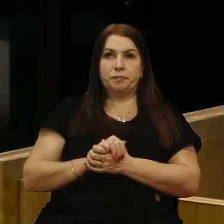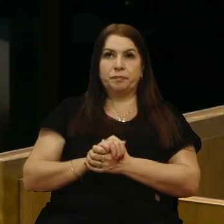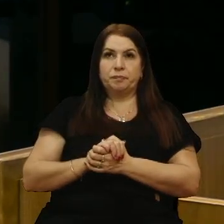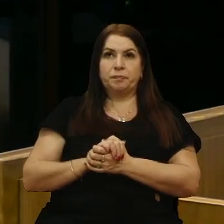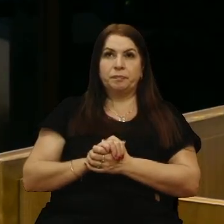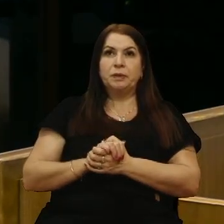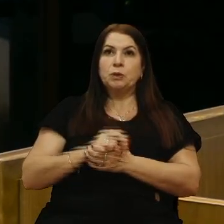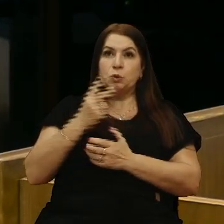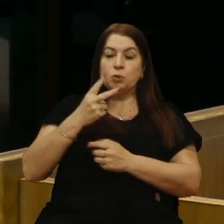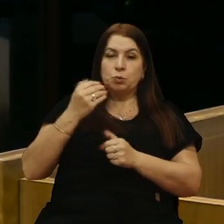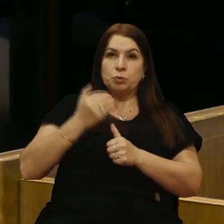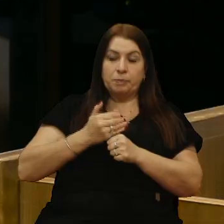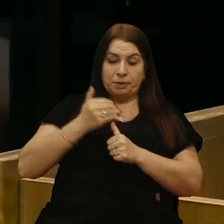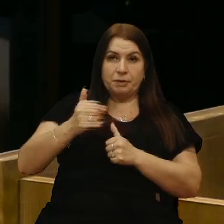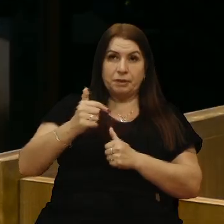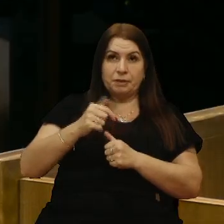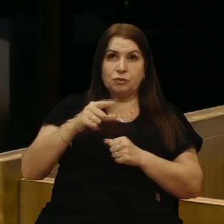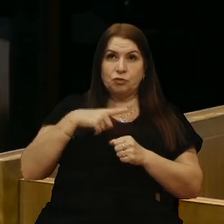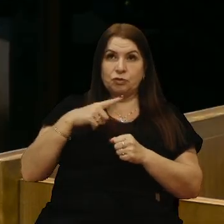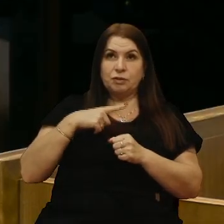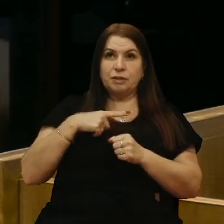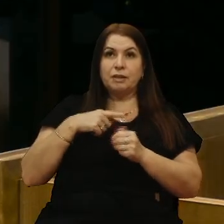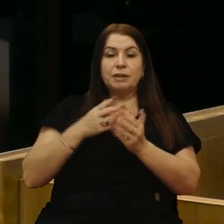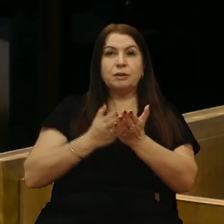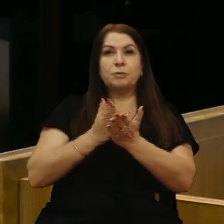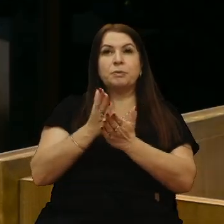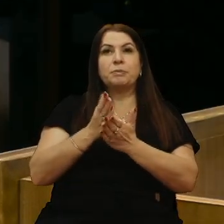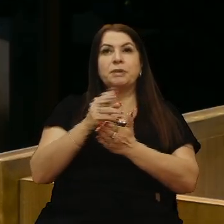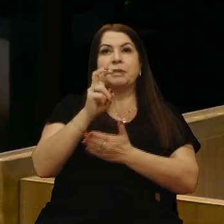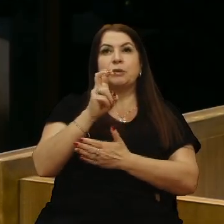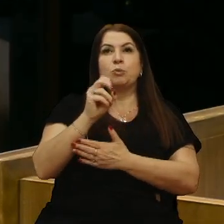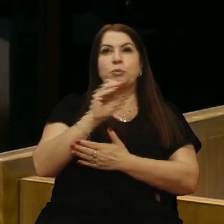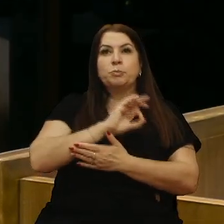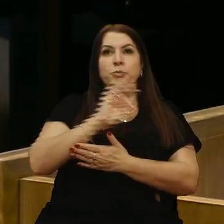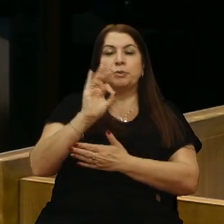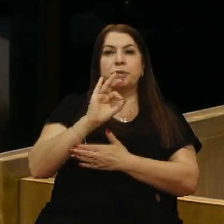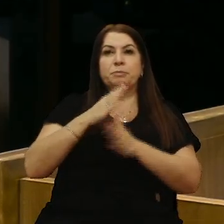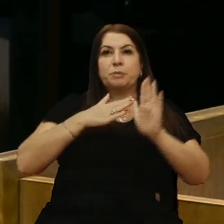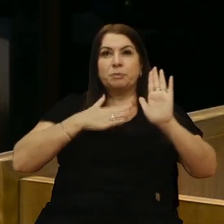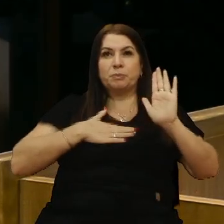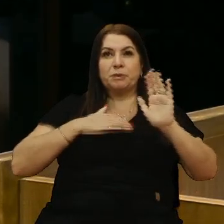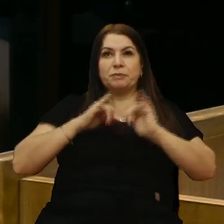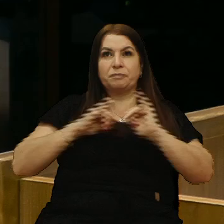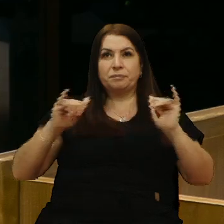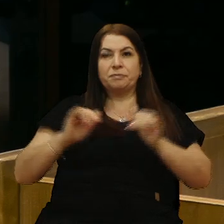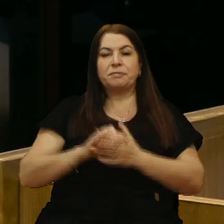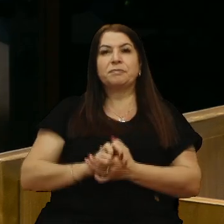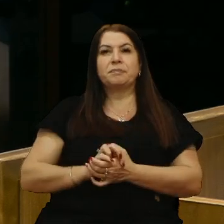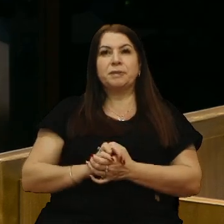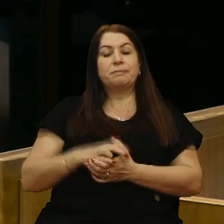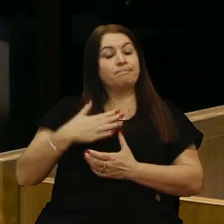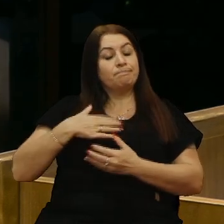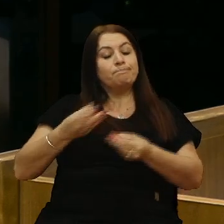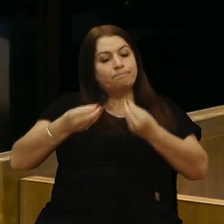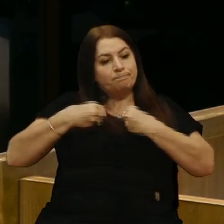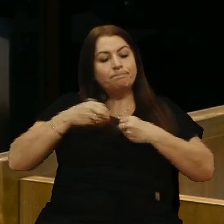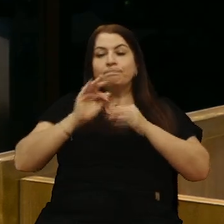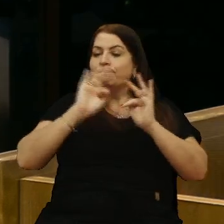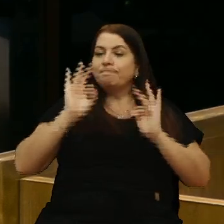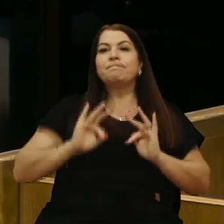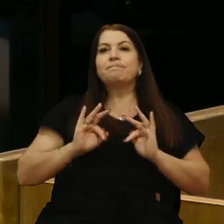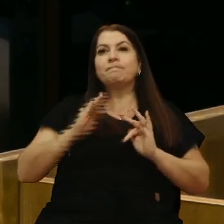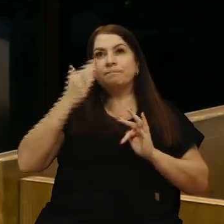desse segundo mandato aqui, já está cumprindo 50% das promessas de campanha. Isso me deixa muito feliz.